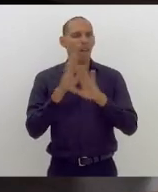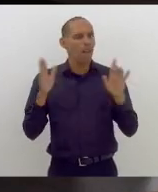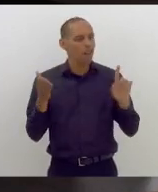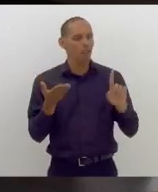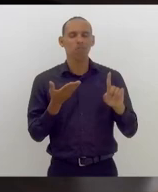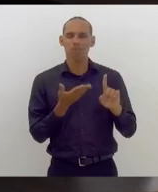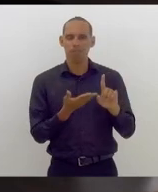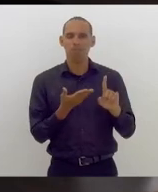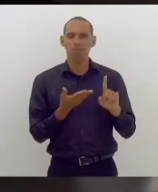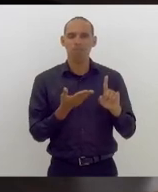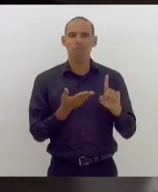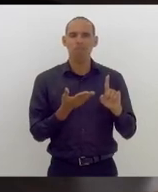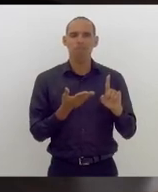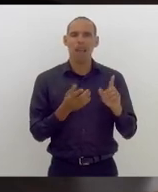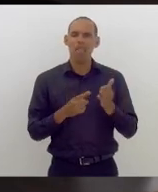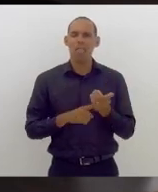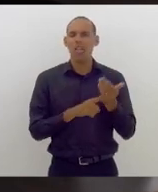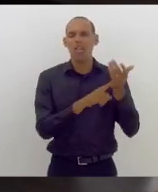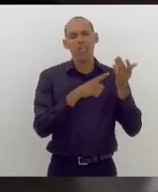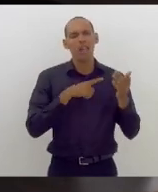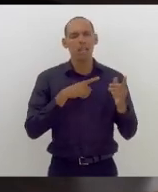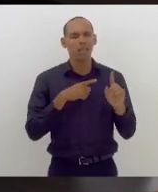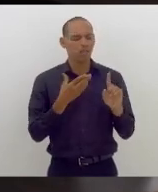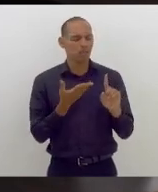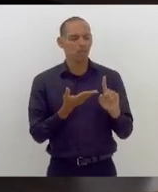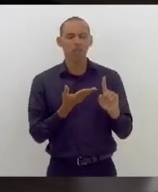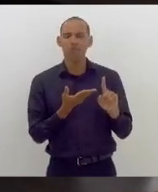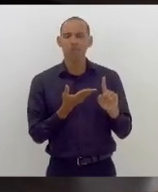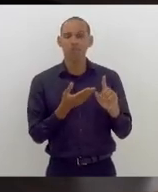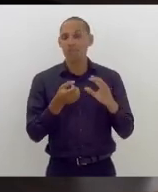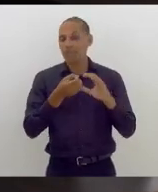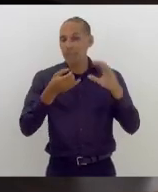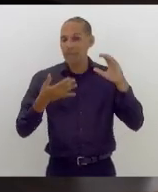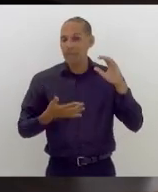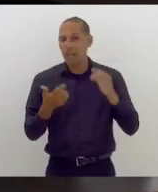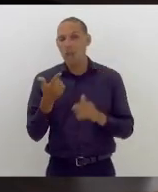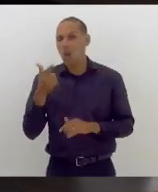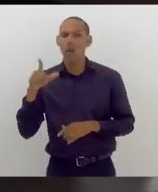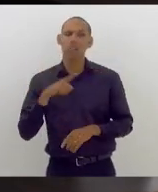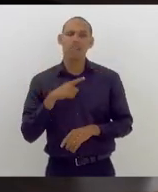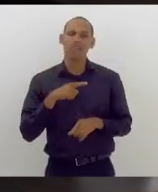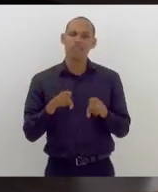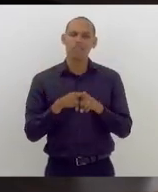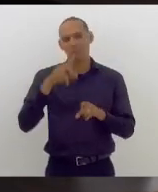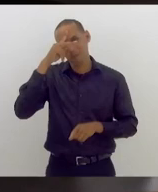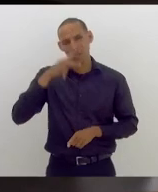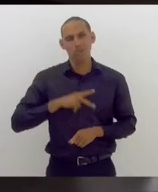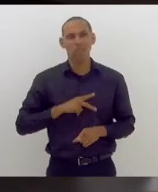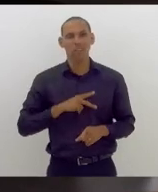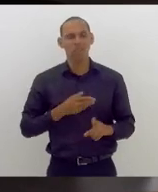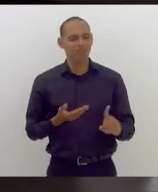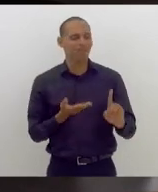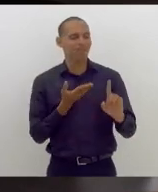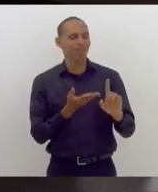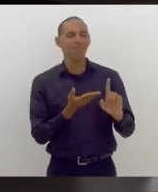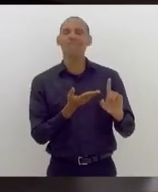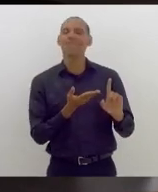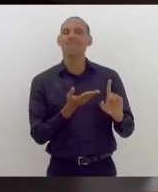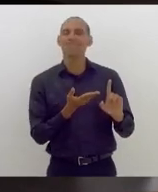cheia de tecnologias, ele tem outras características pessoais que o fazem